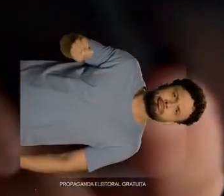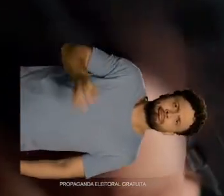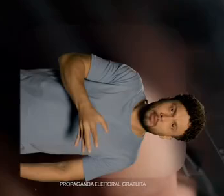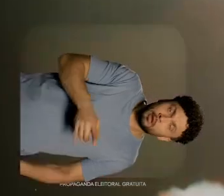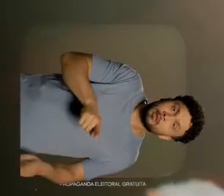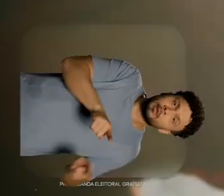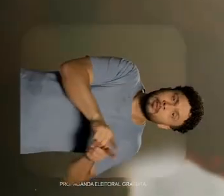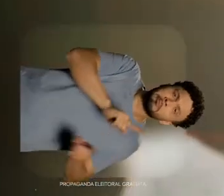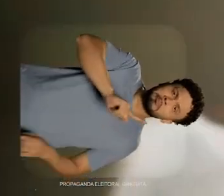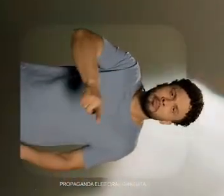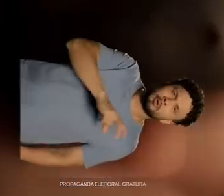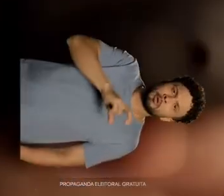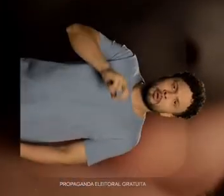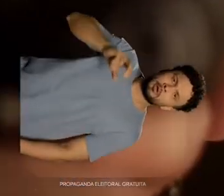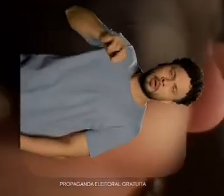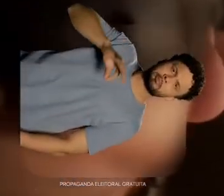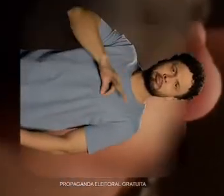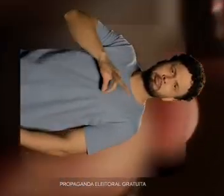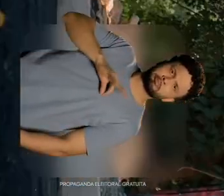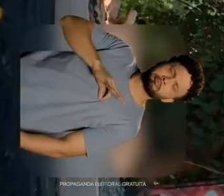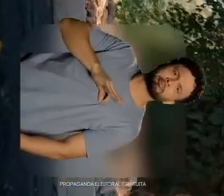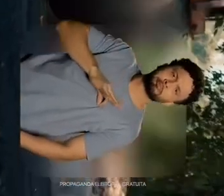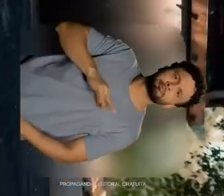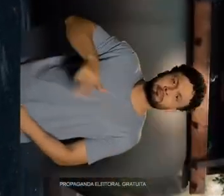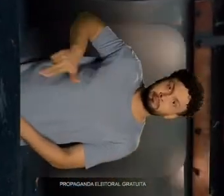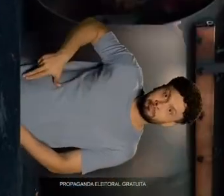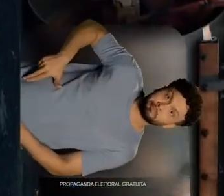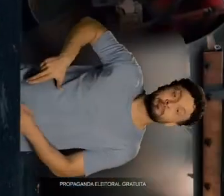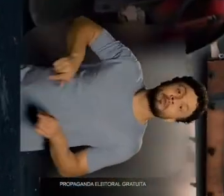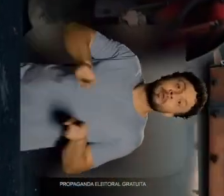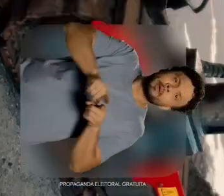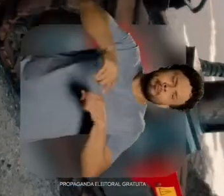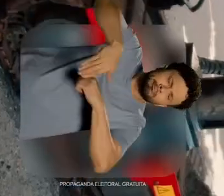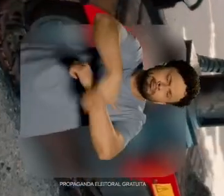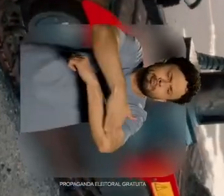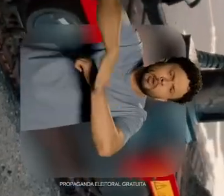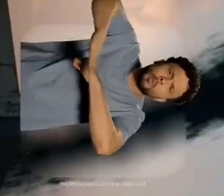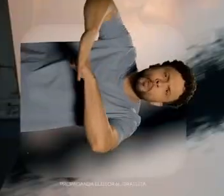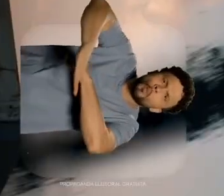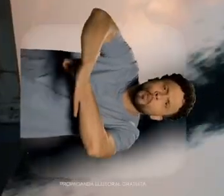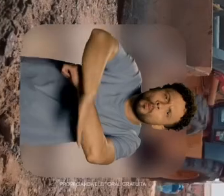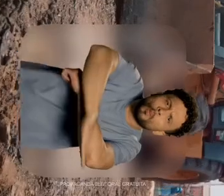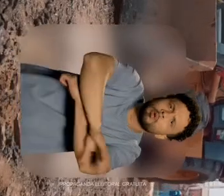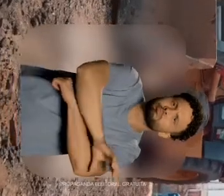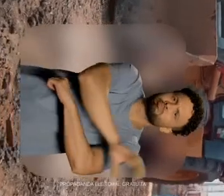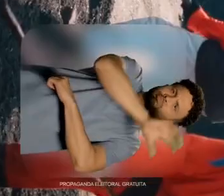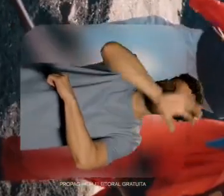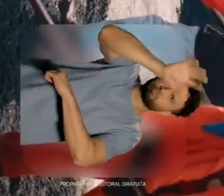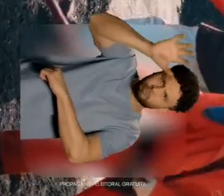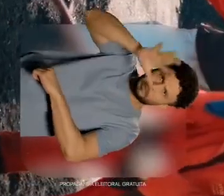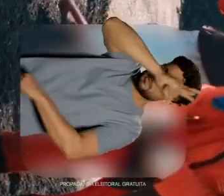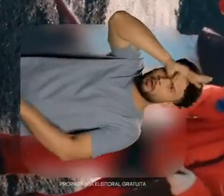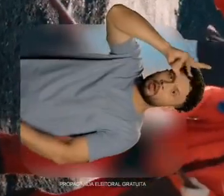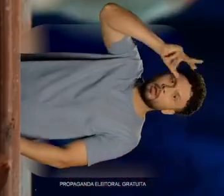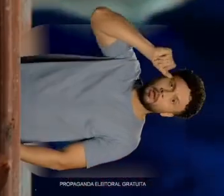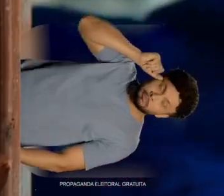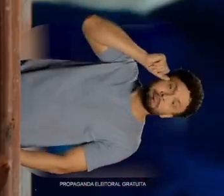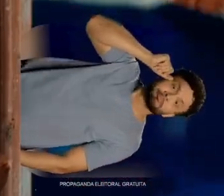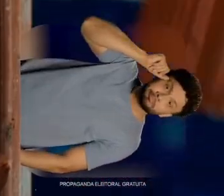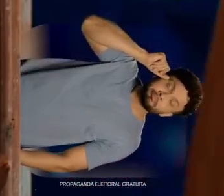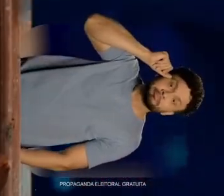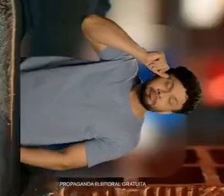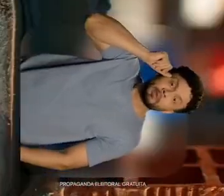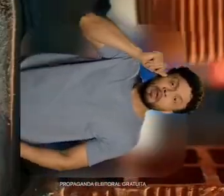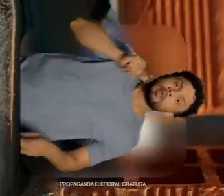municipal para 1.500 homens armados. Asfalta Manaus chegando em mais bairros e comunidades.